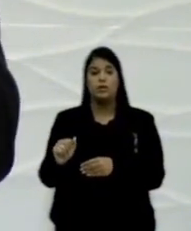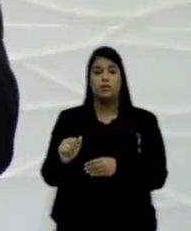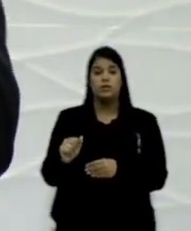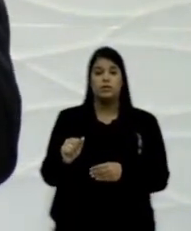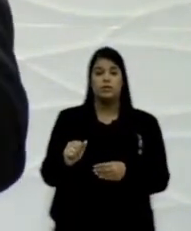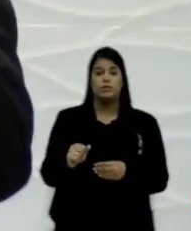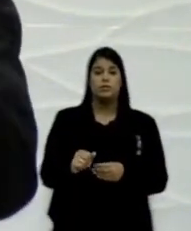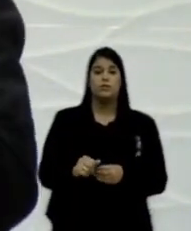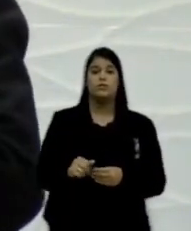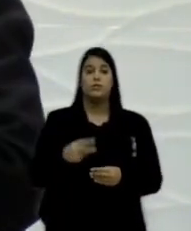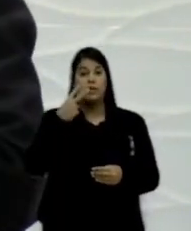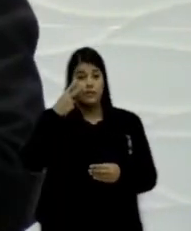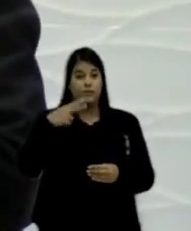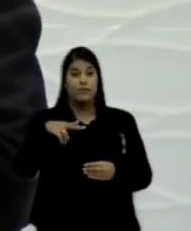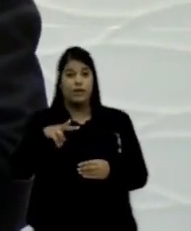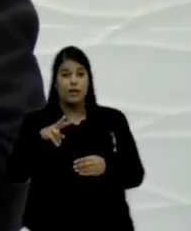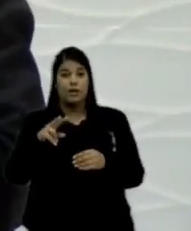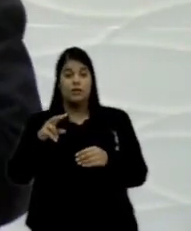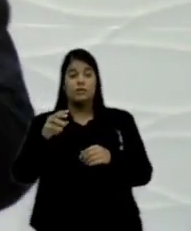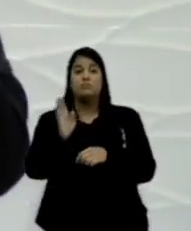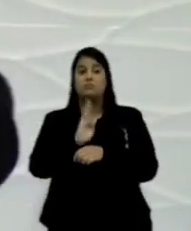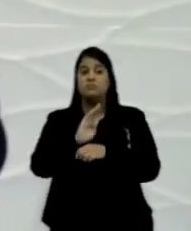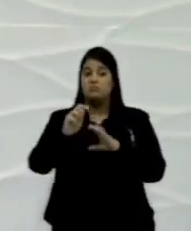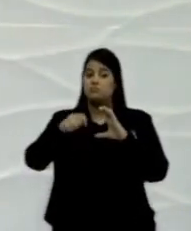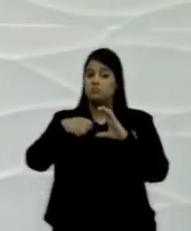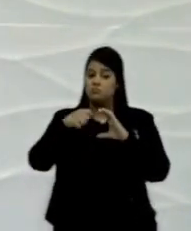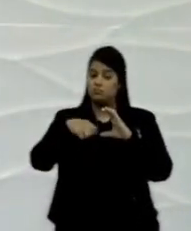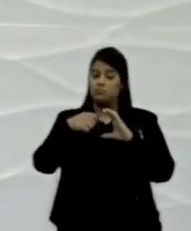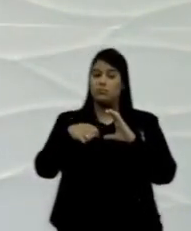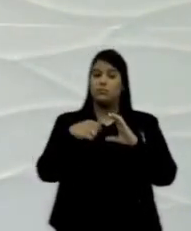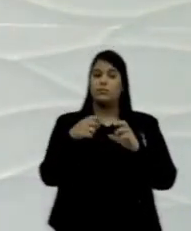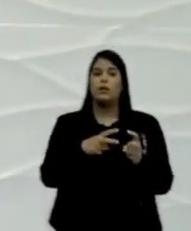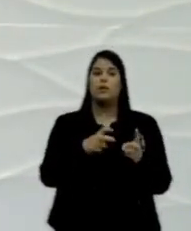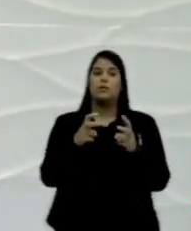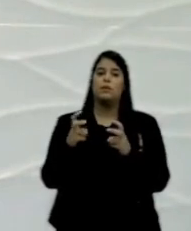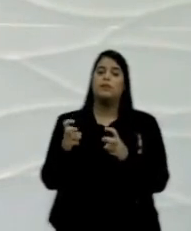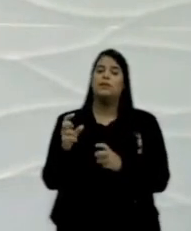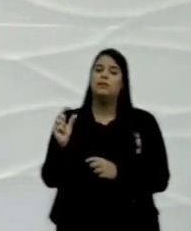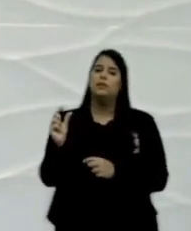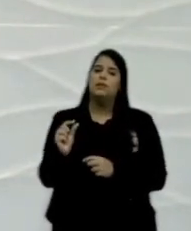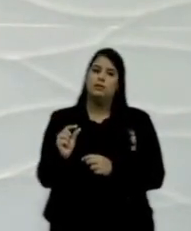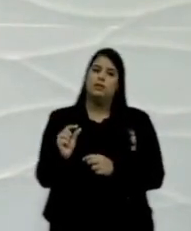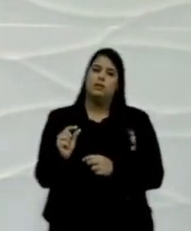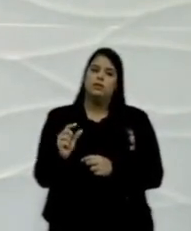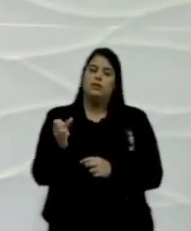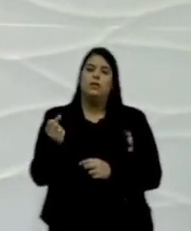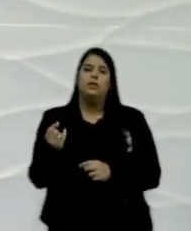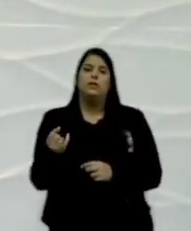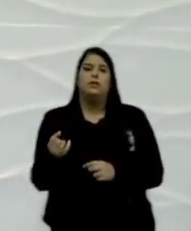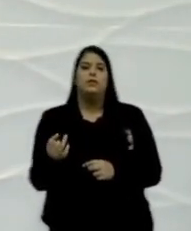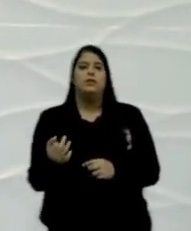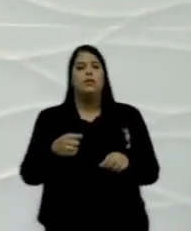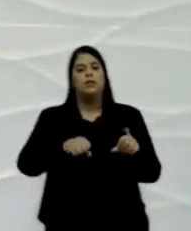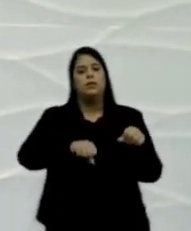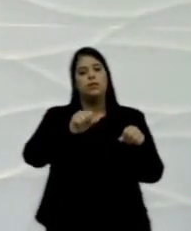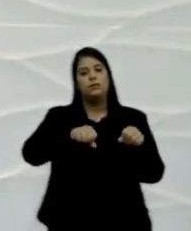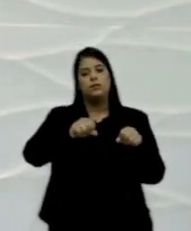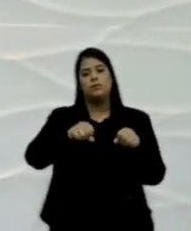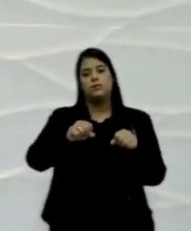puxarem pelas câmeras, vocês vão ver que diminuiu a quantidade de motos na